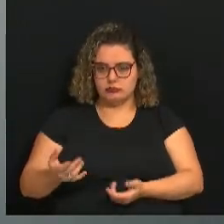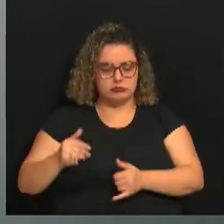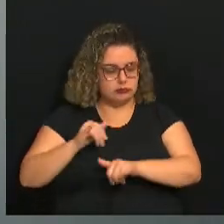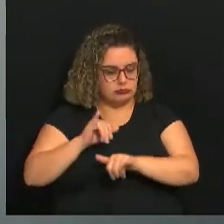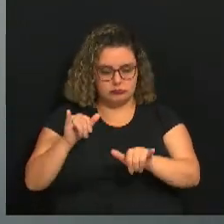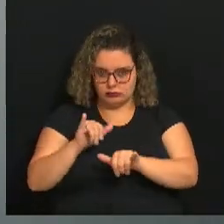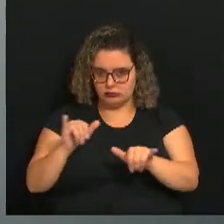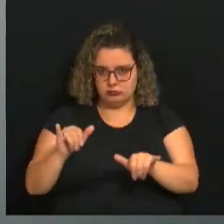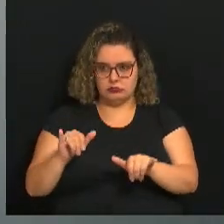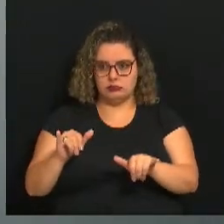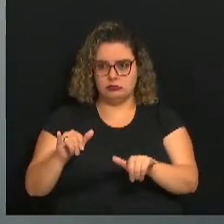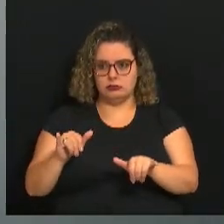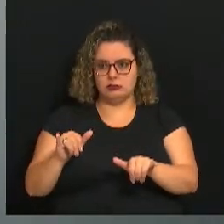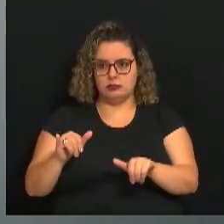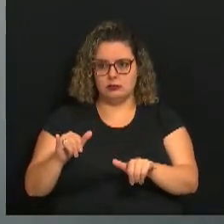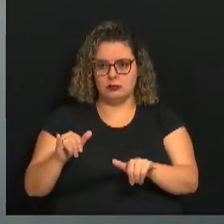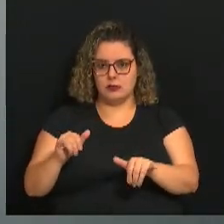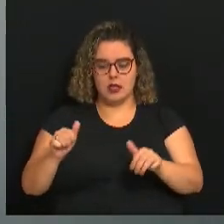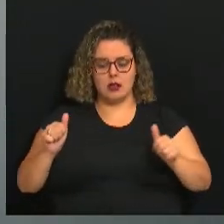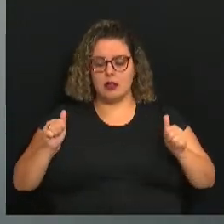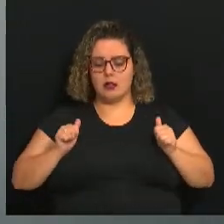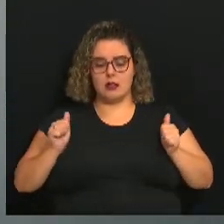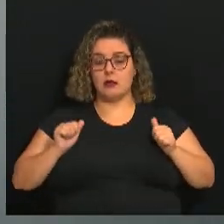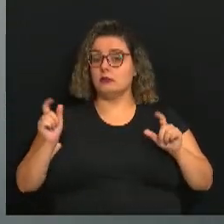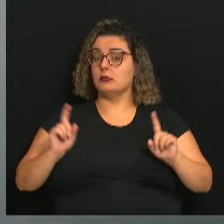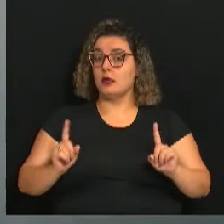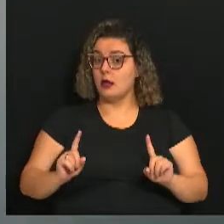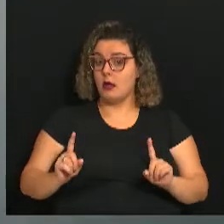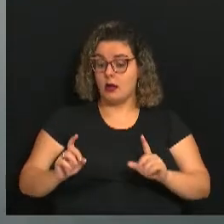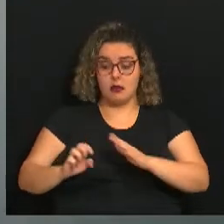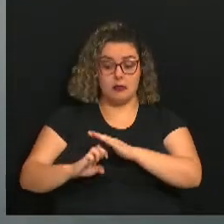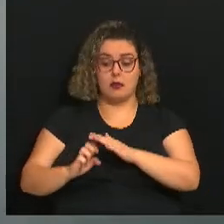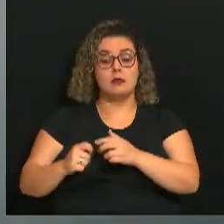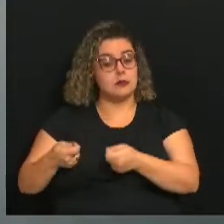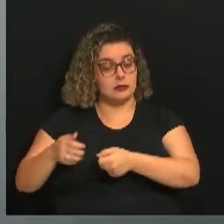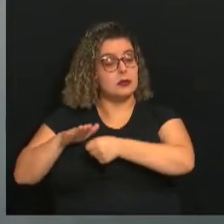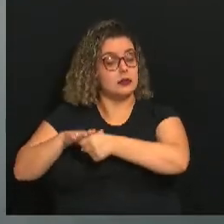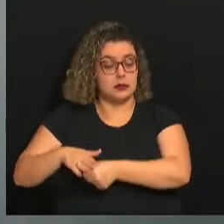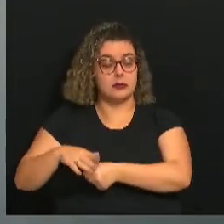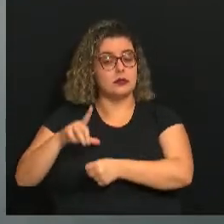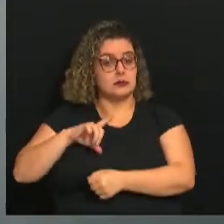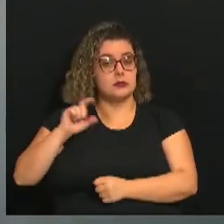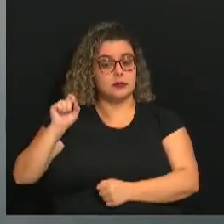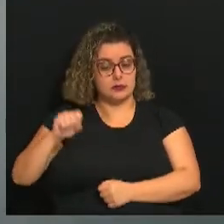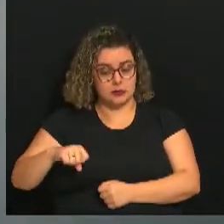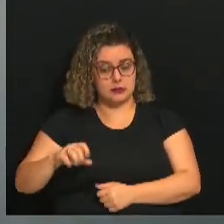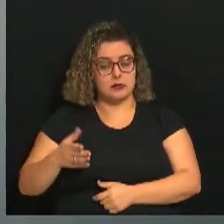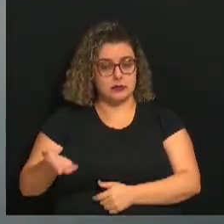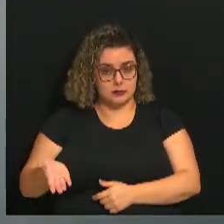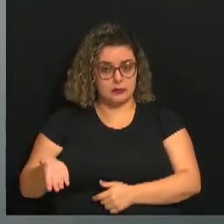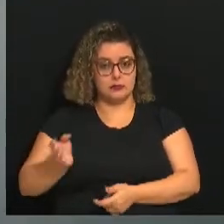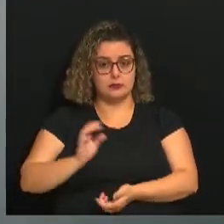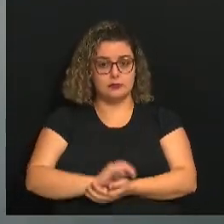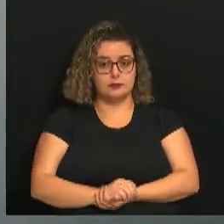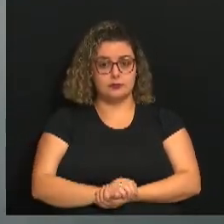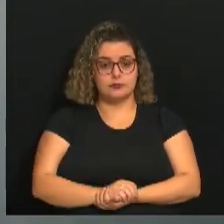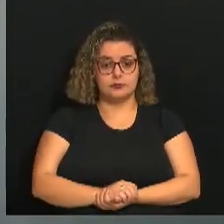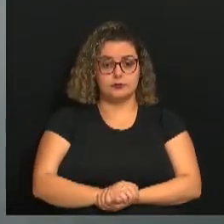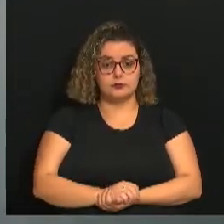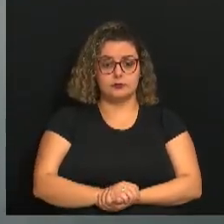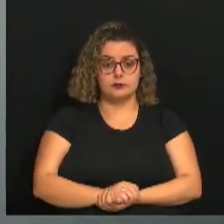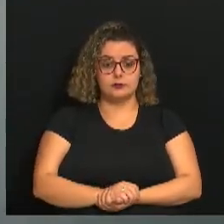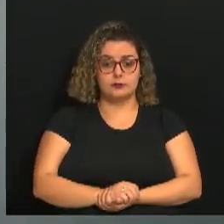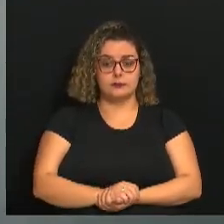que a empresa causou um dano muito grande. Então, nós certamente, a empresa, de alguma maneira, a empresa